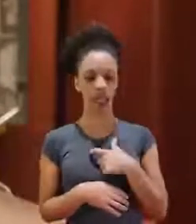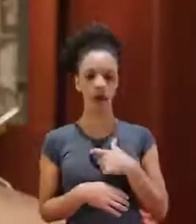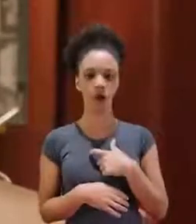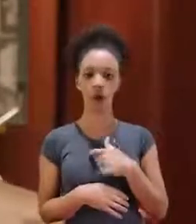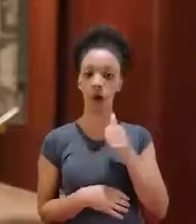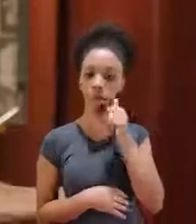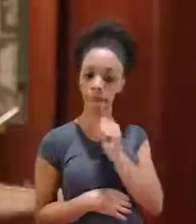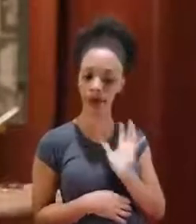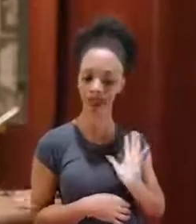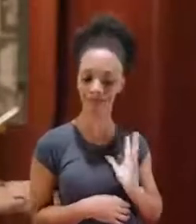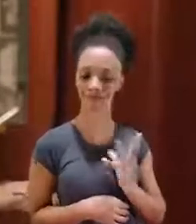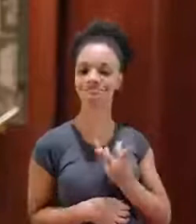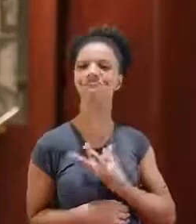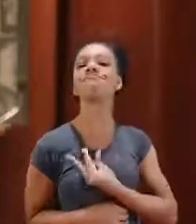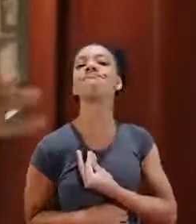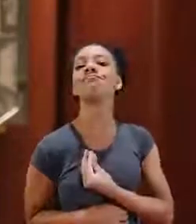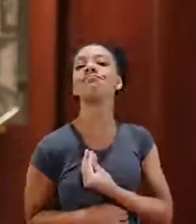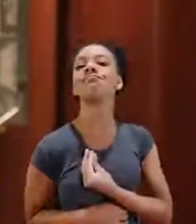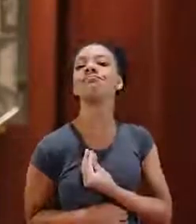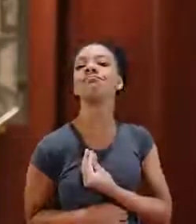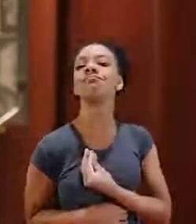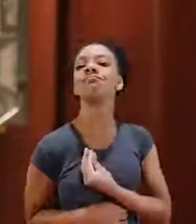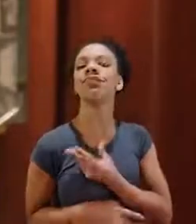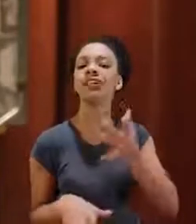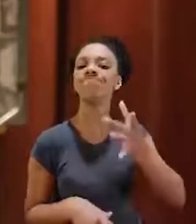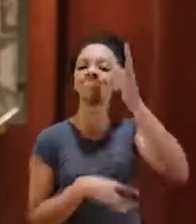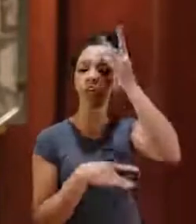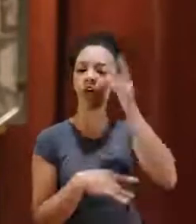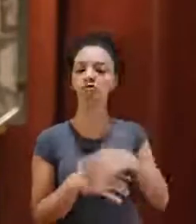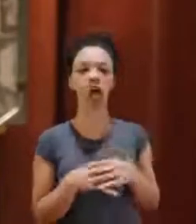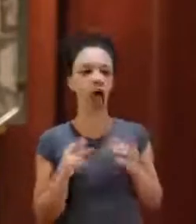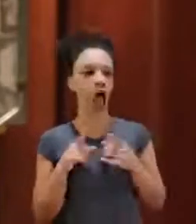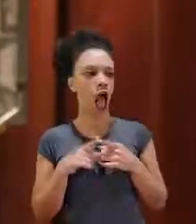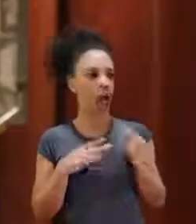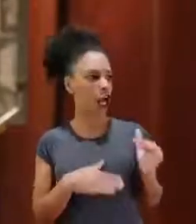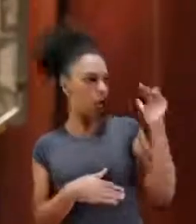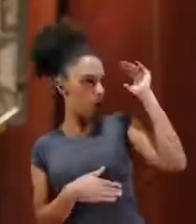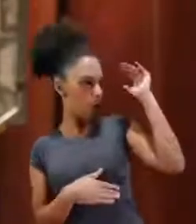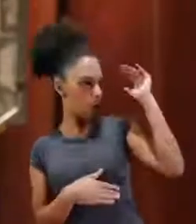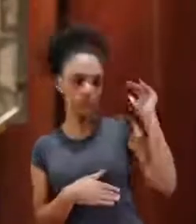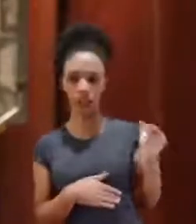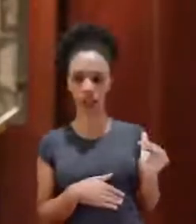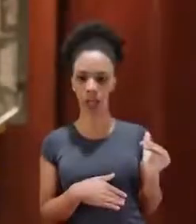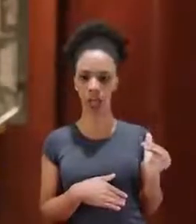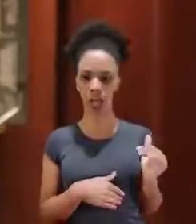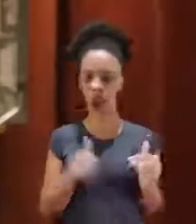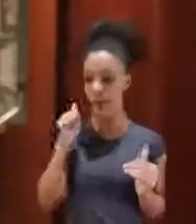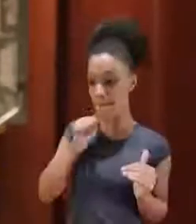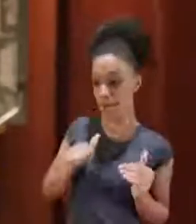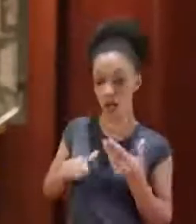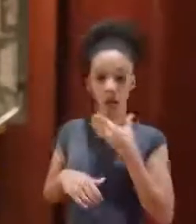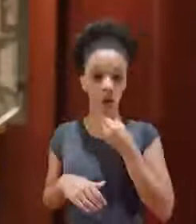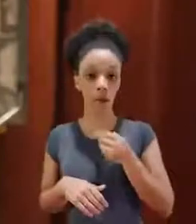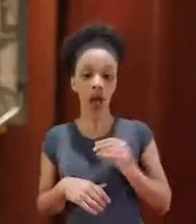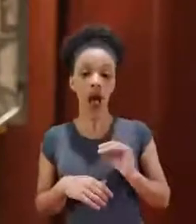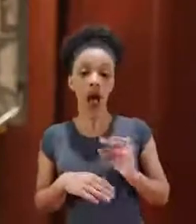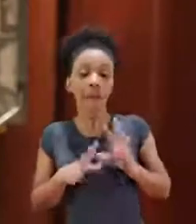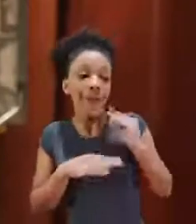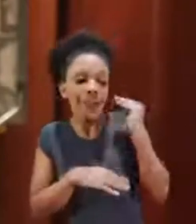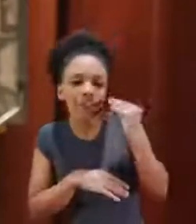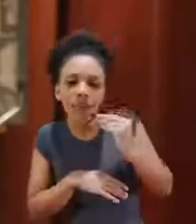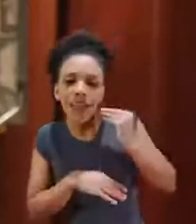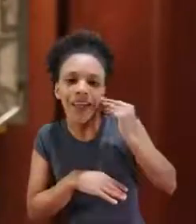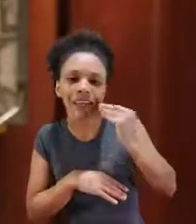eu sou uma mulher trans travestis e não é porque eu sou é grande ou pequena masculina ou feminina pelo